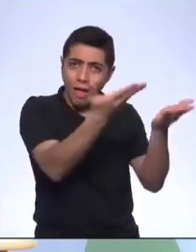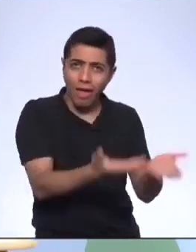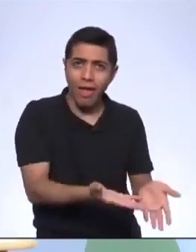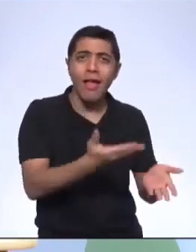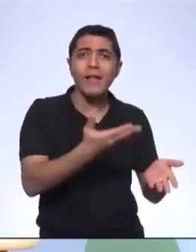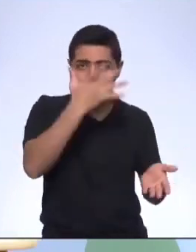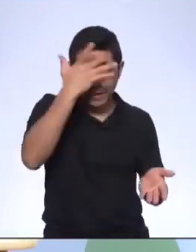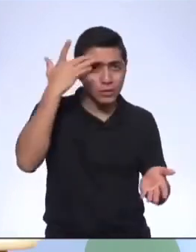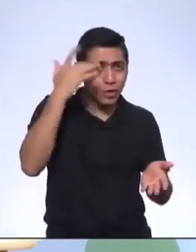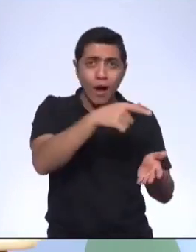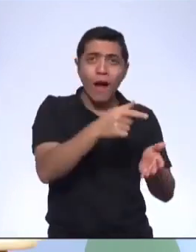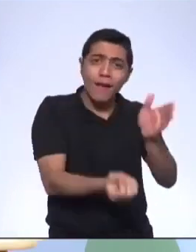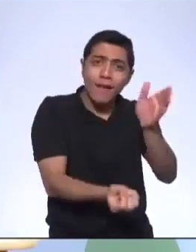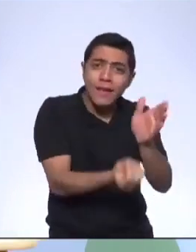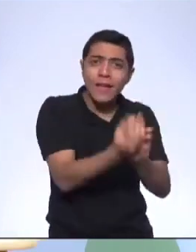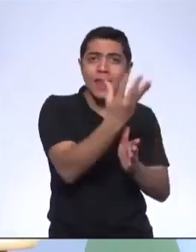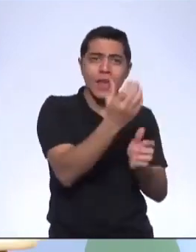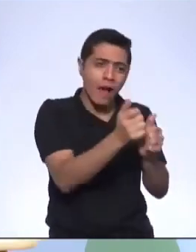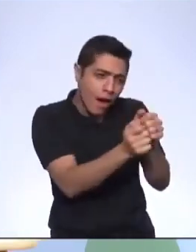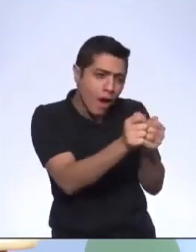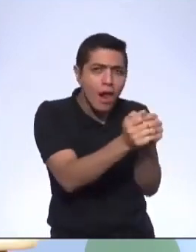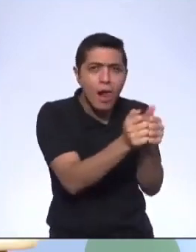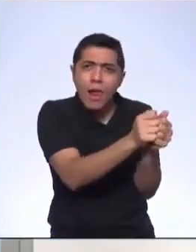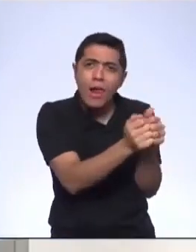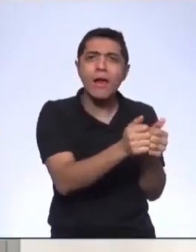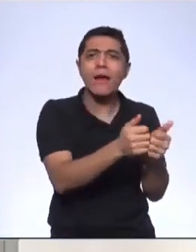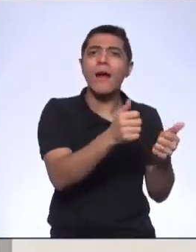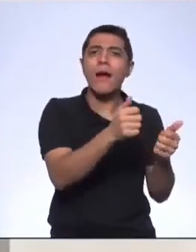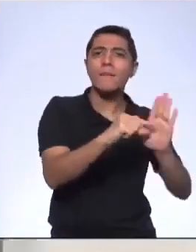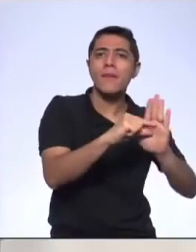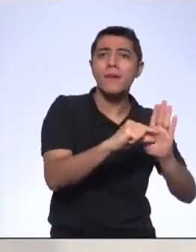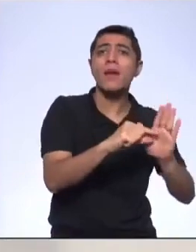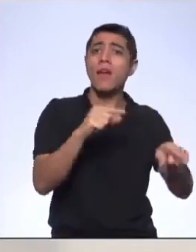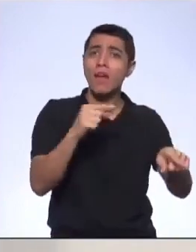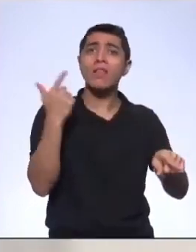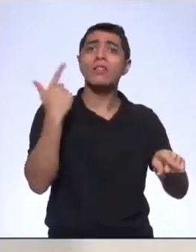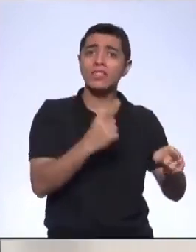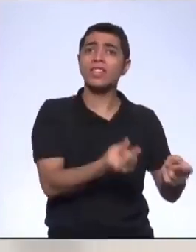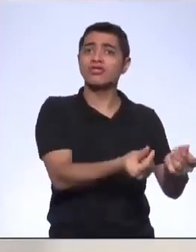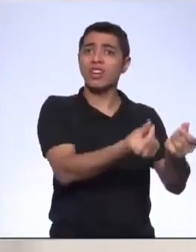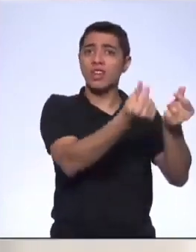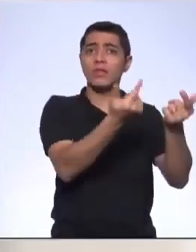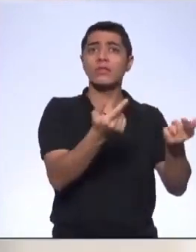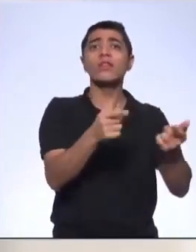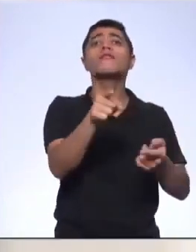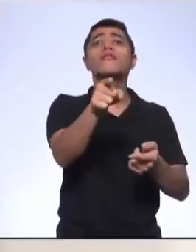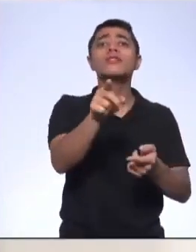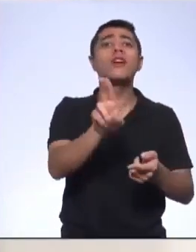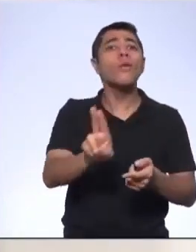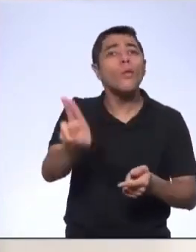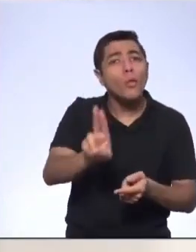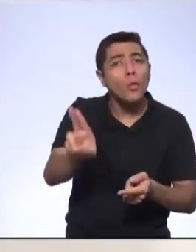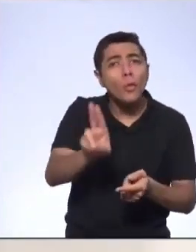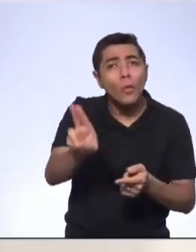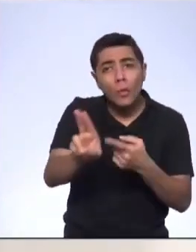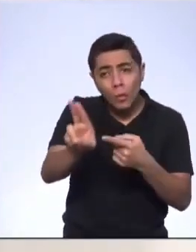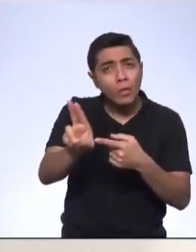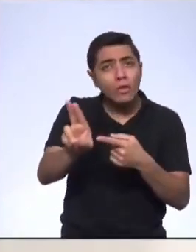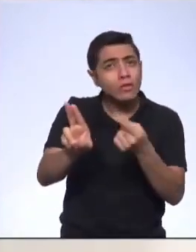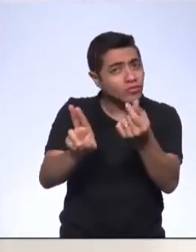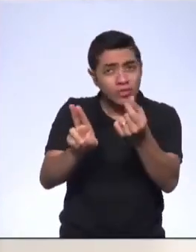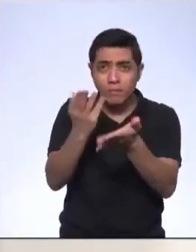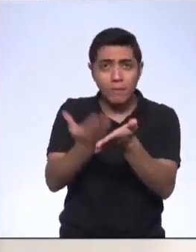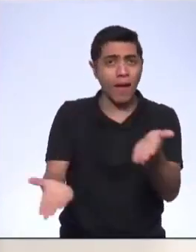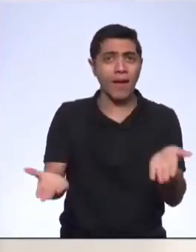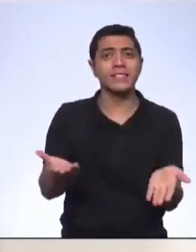está consumindo, está gastando dinheiro. Olha só um projeto de vida legal aí. Vamos para o próximo slide, galera. Olha só, olha só. Vamos interagir